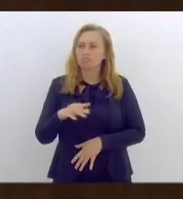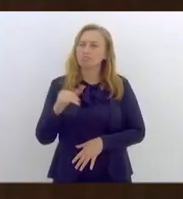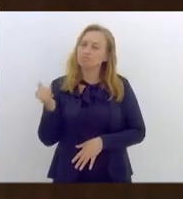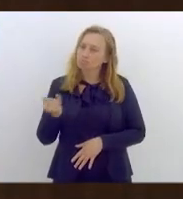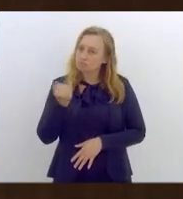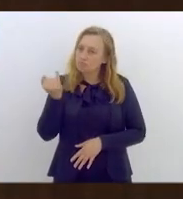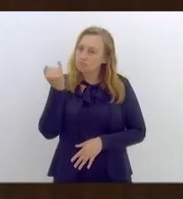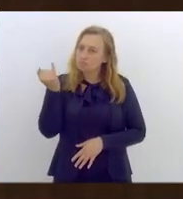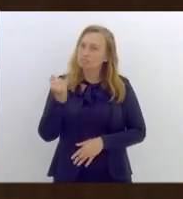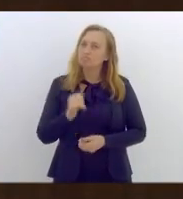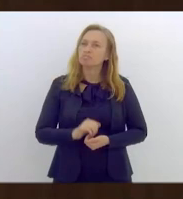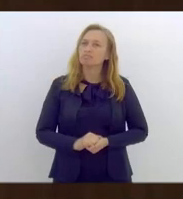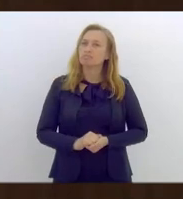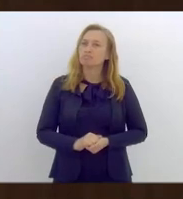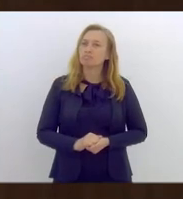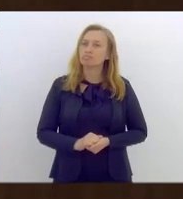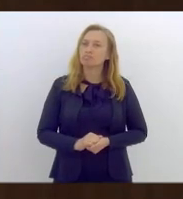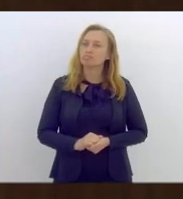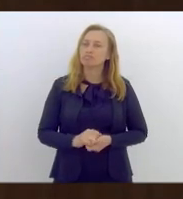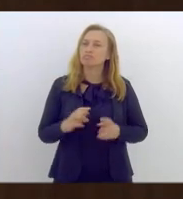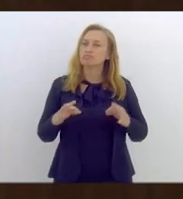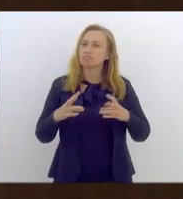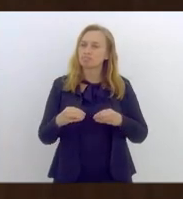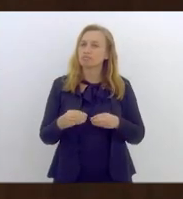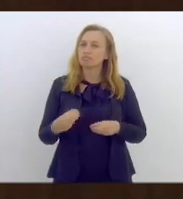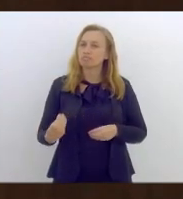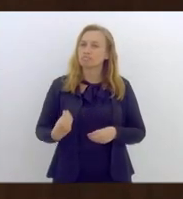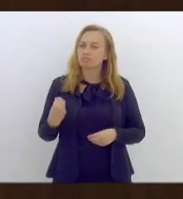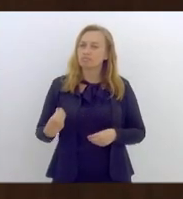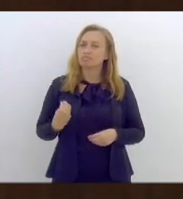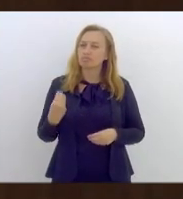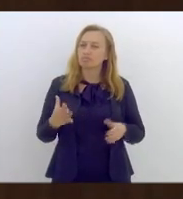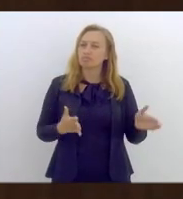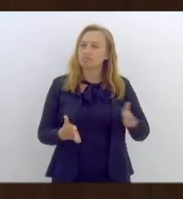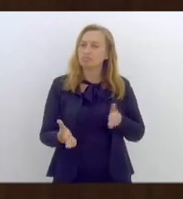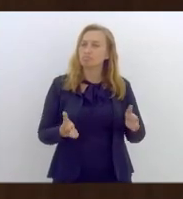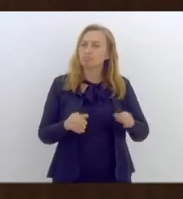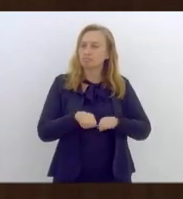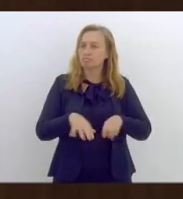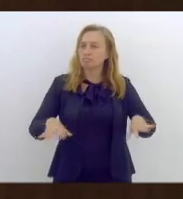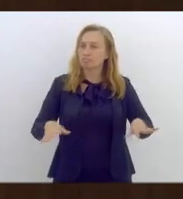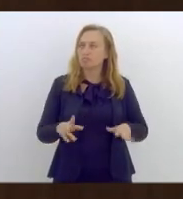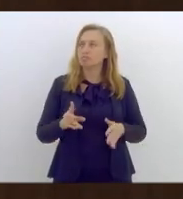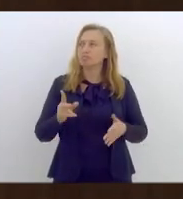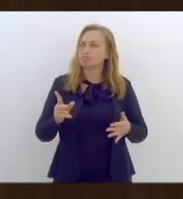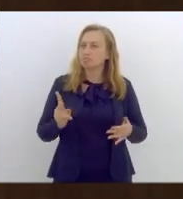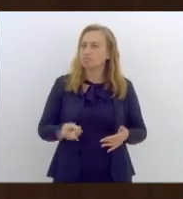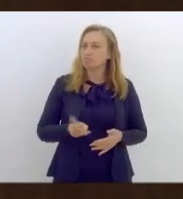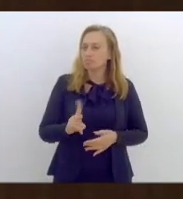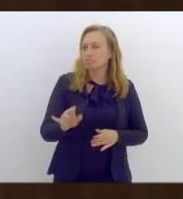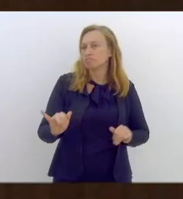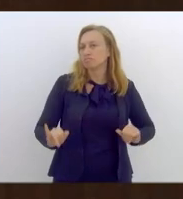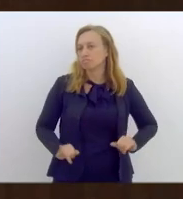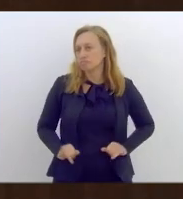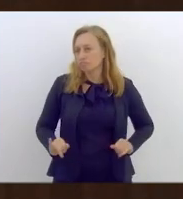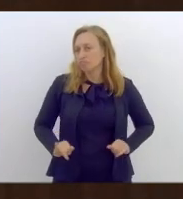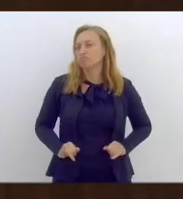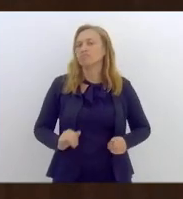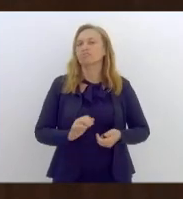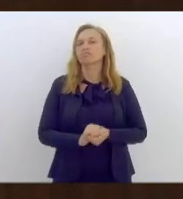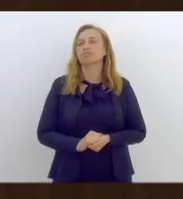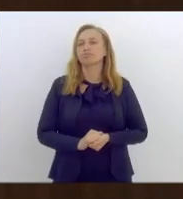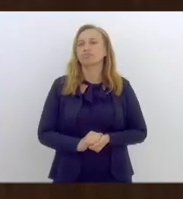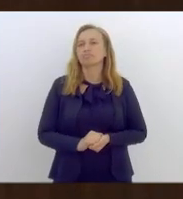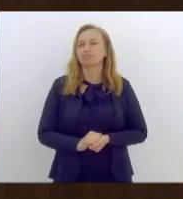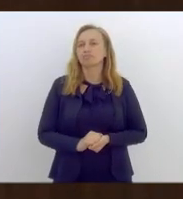pertinente dado o que passamos no processo de pandemia e ainda sofremos os resquícios desse processo